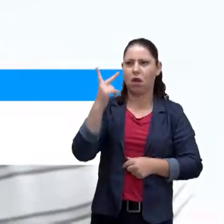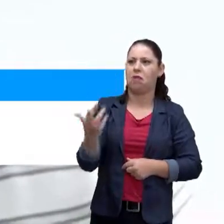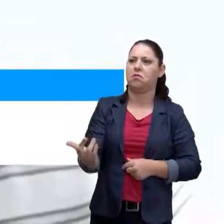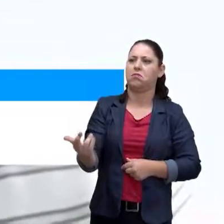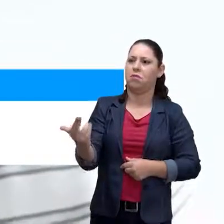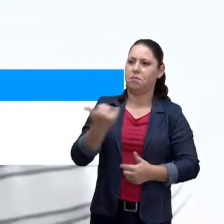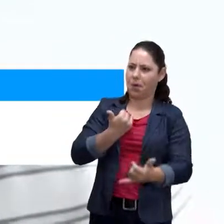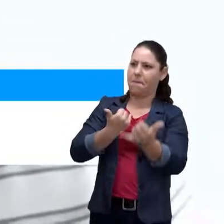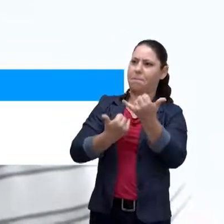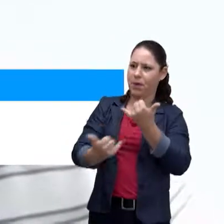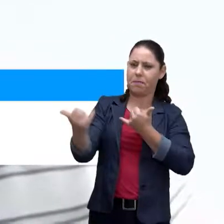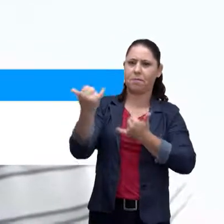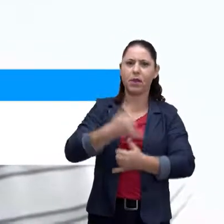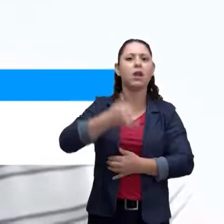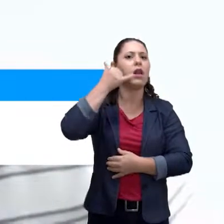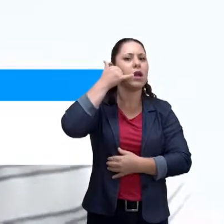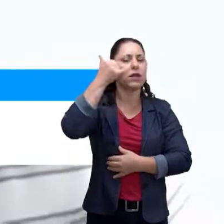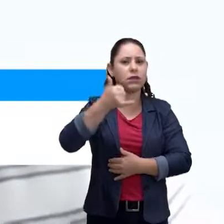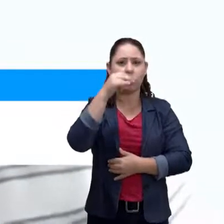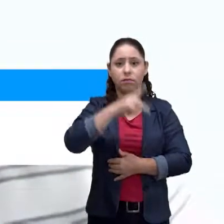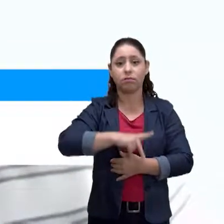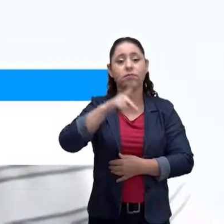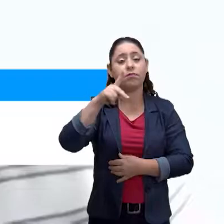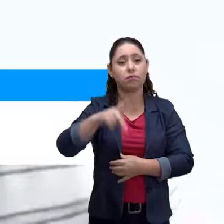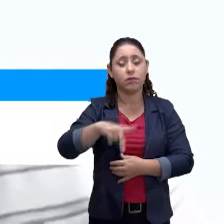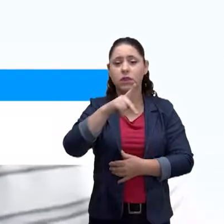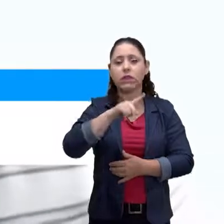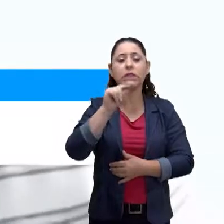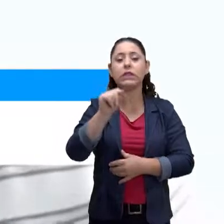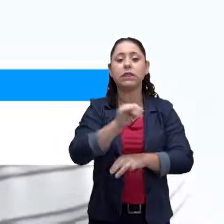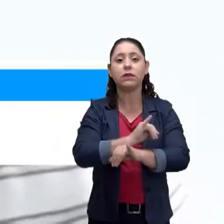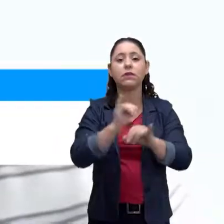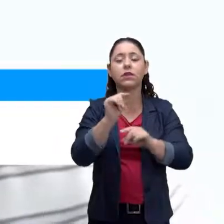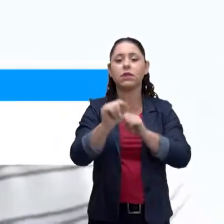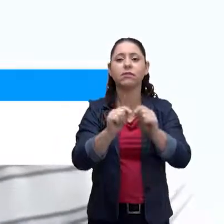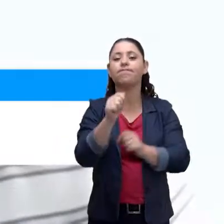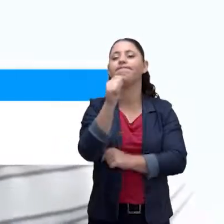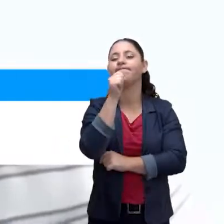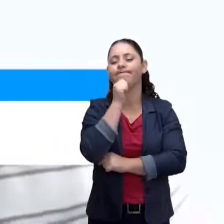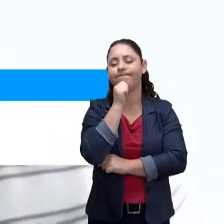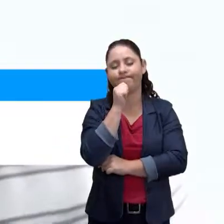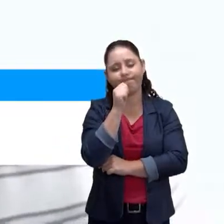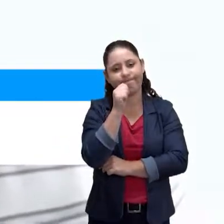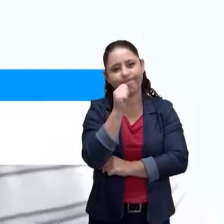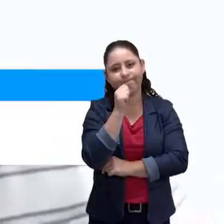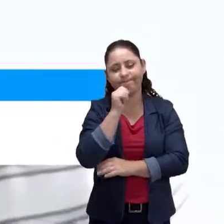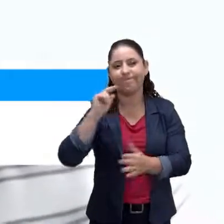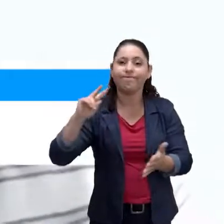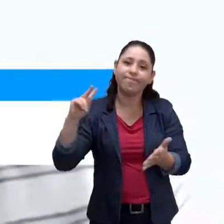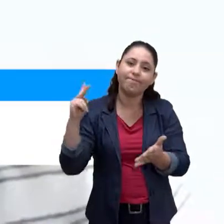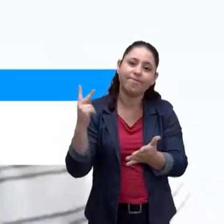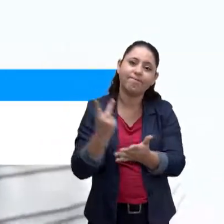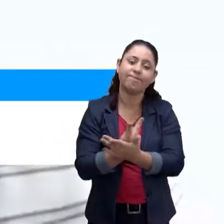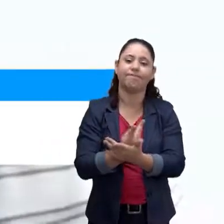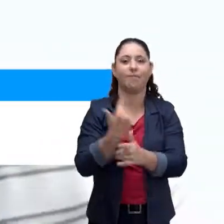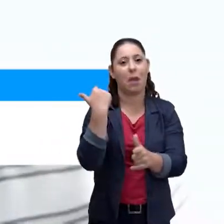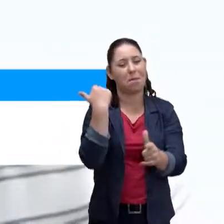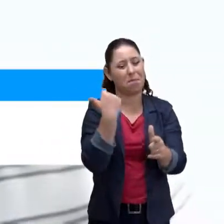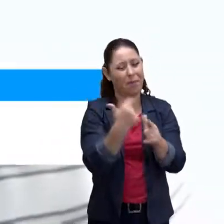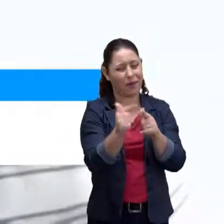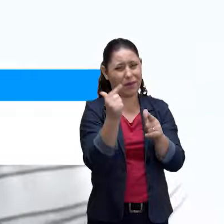ontem estou recebendo aqui ligações de professores que dizem que ainda há